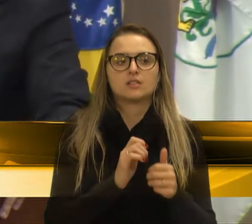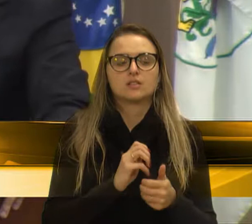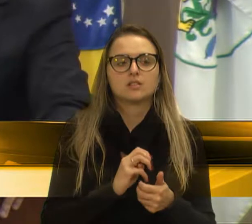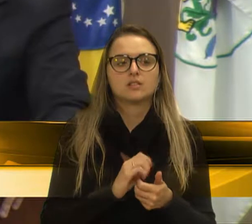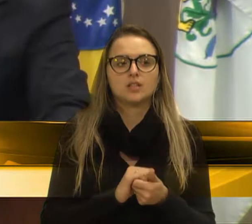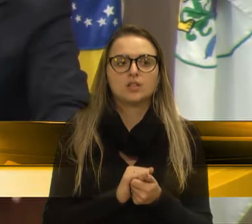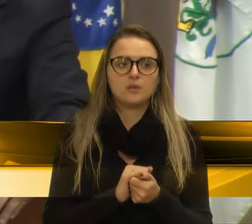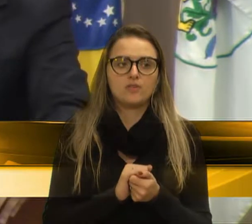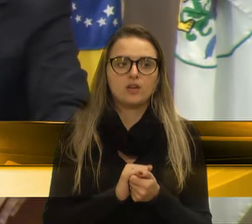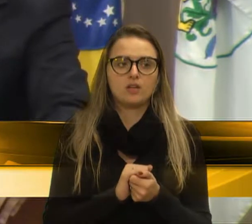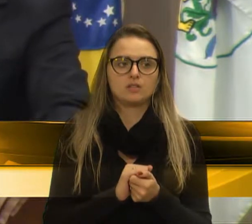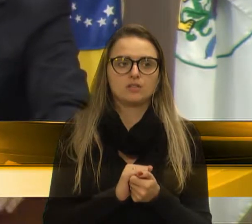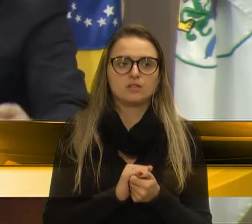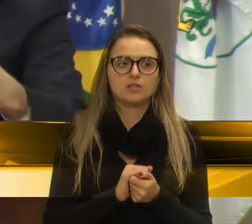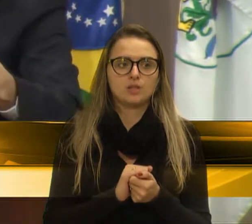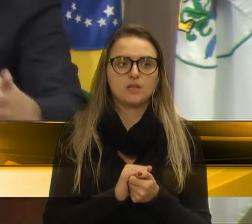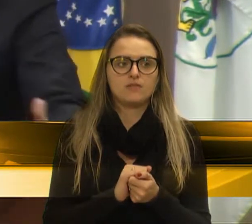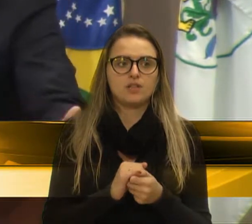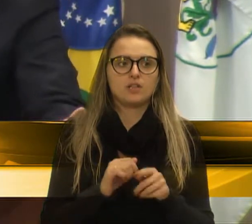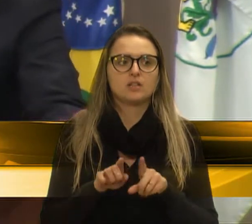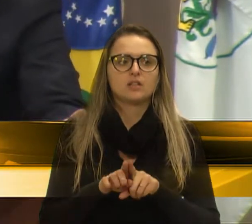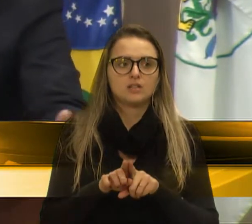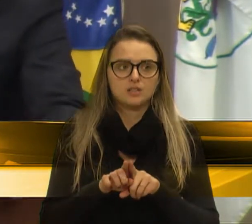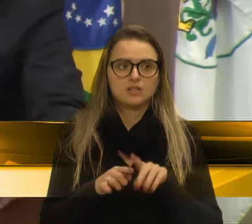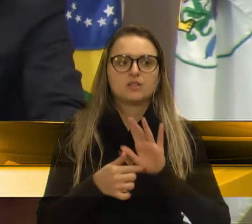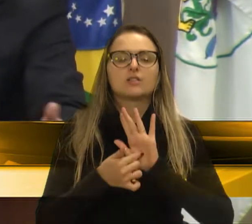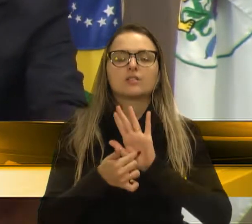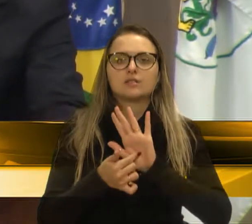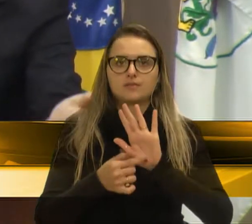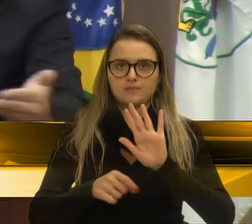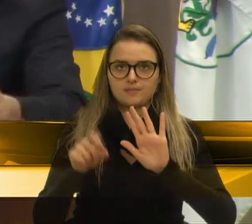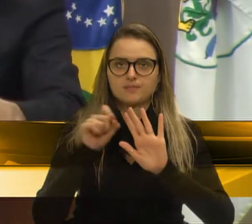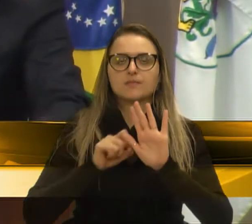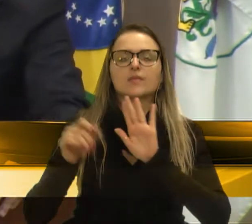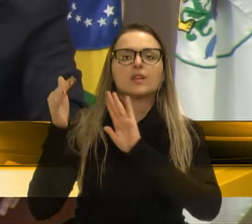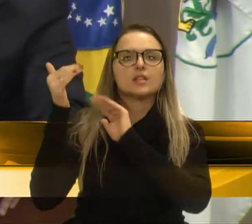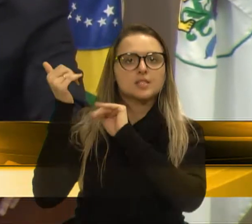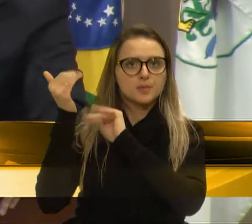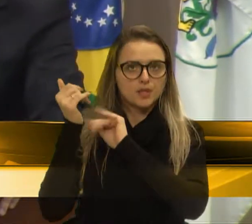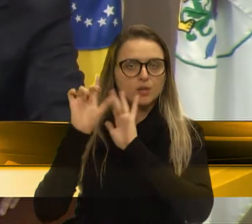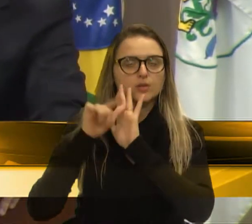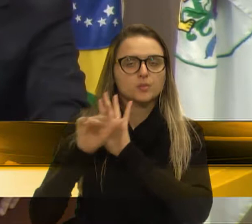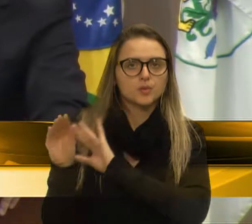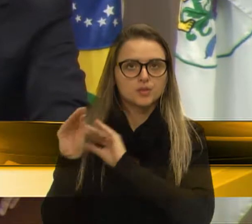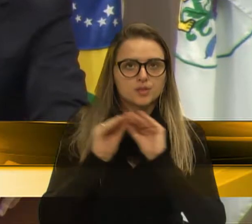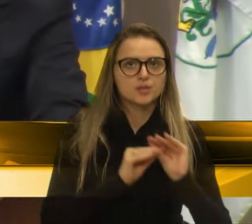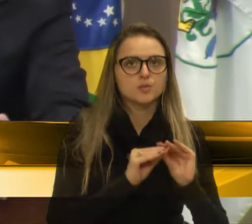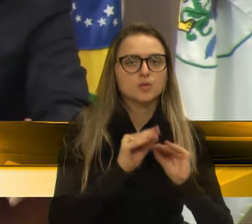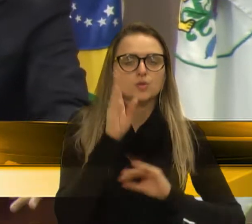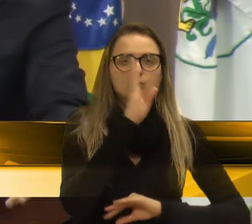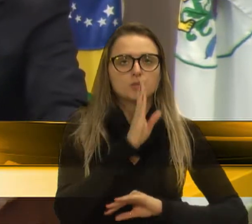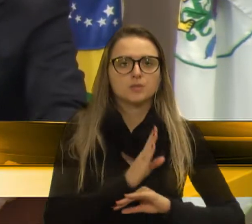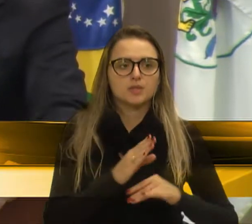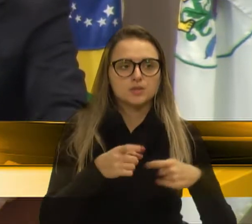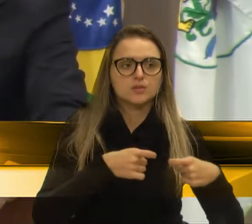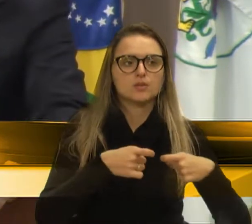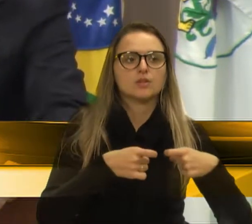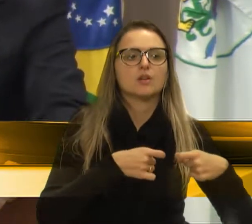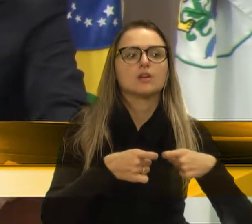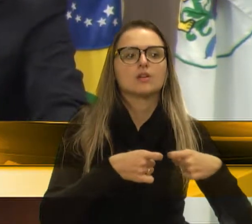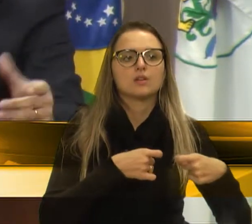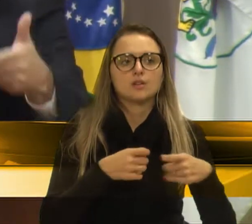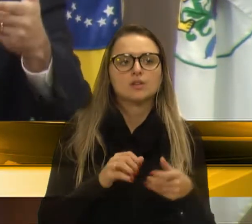me assustei, desci na rodoviária, eu me lembrei que meu pai, espanhol, que veio para o Brasil depois da Segunda Guerra, de navio,